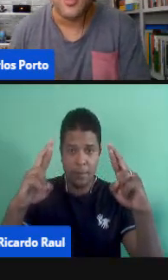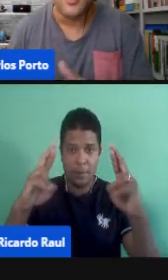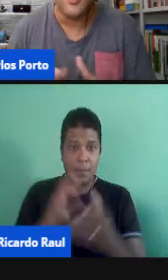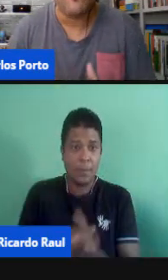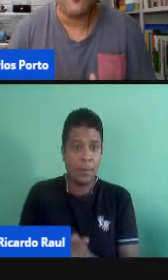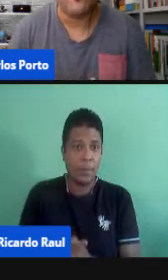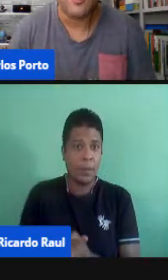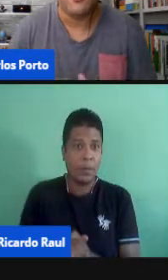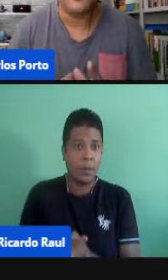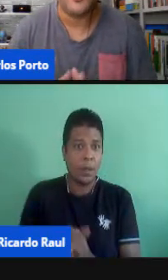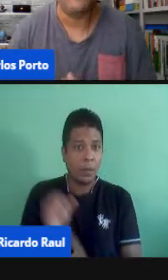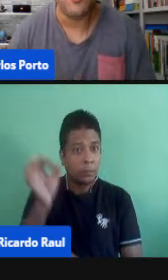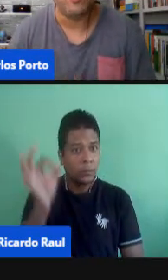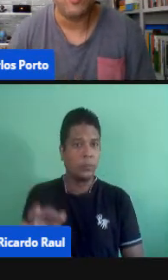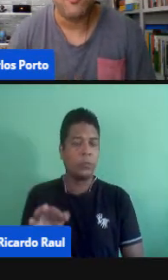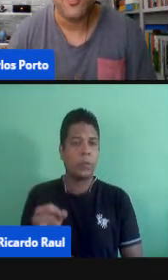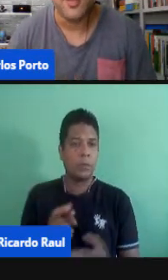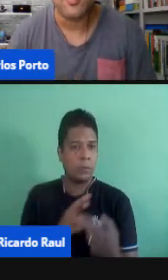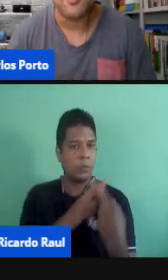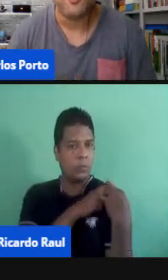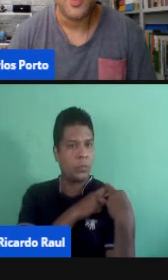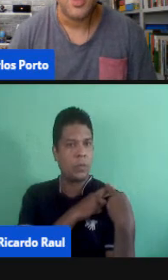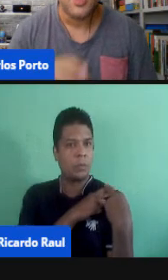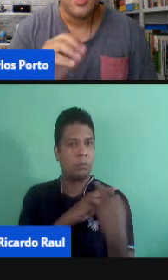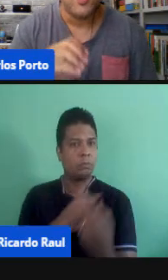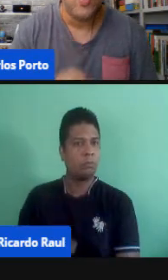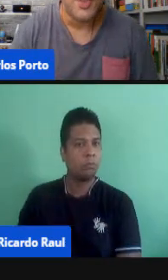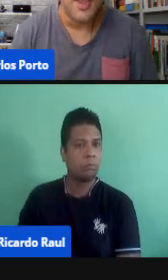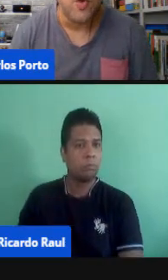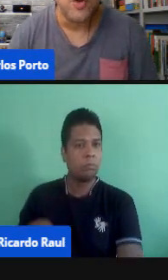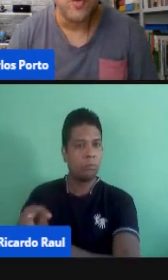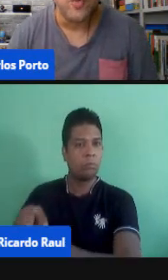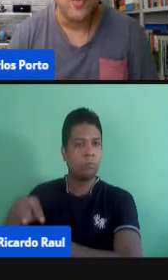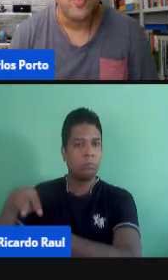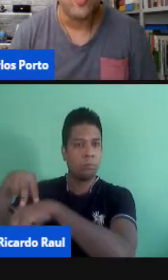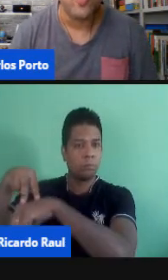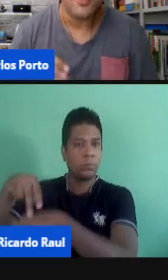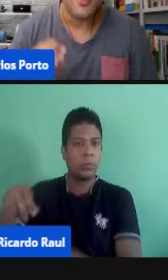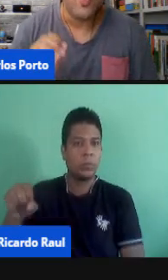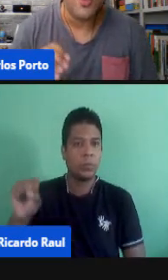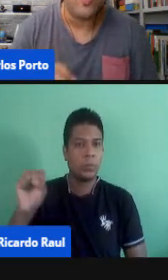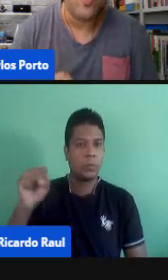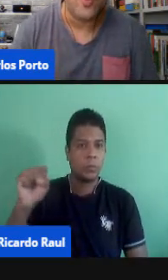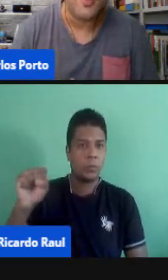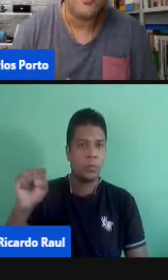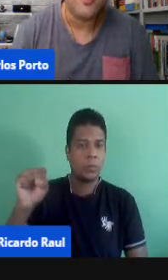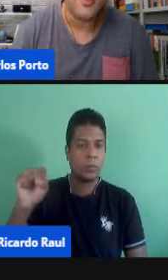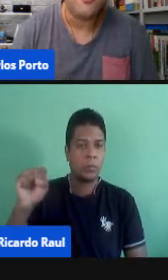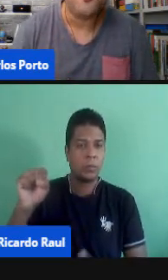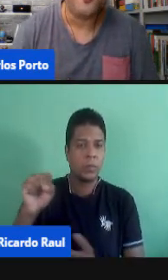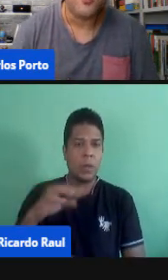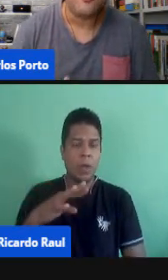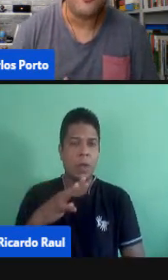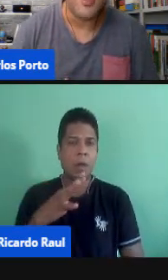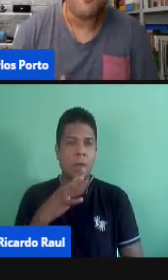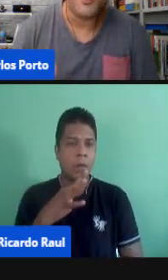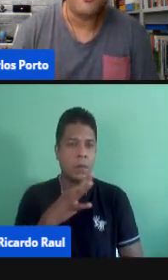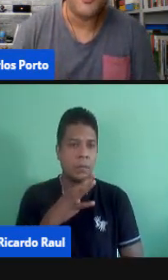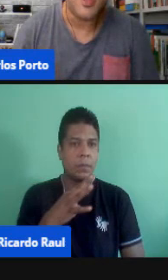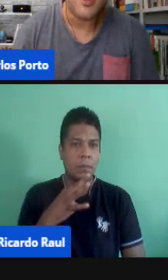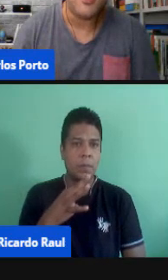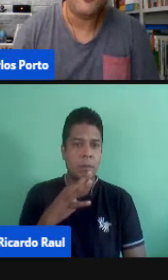assertividade, responsabilidade e autoconfiança. No item 8, conhecer,